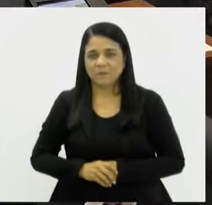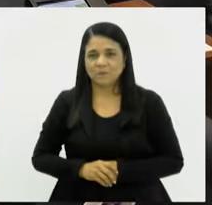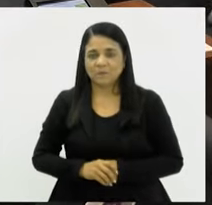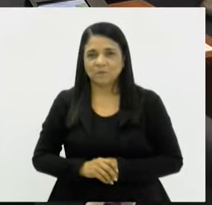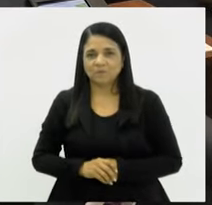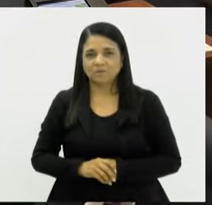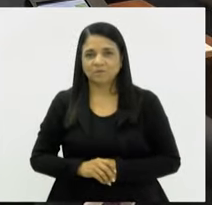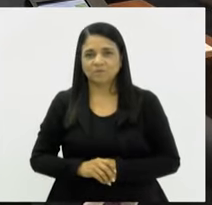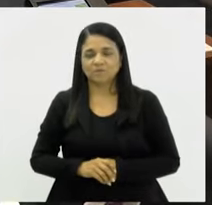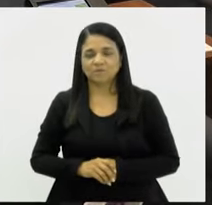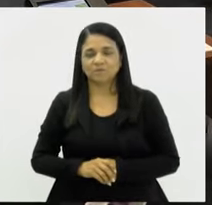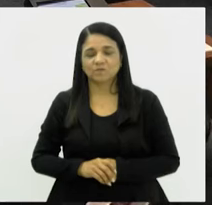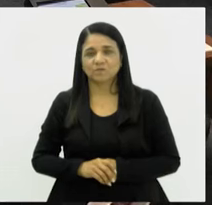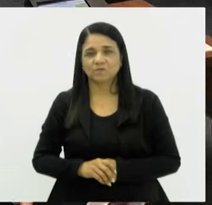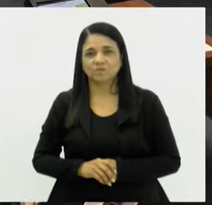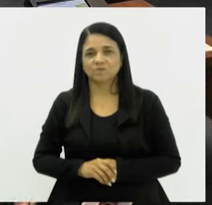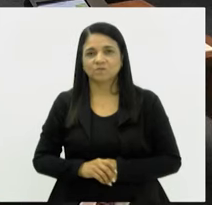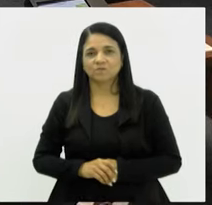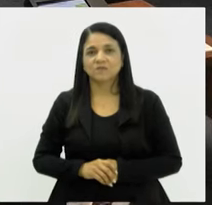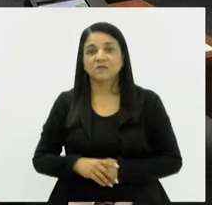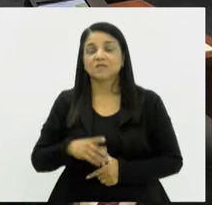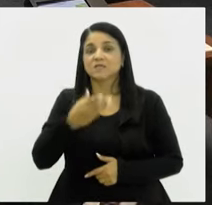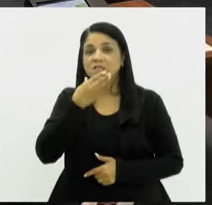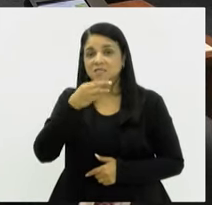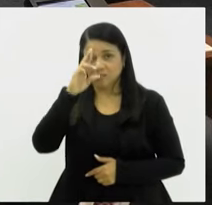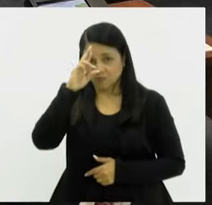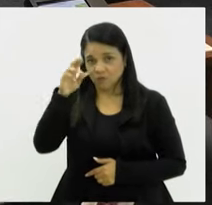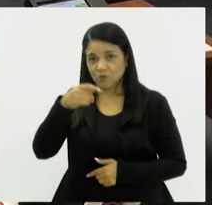E, senhor deputado Luiz Paulo,